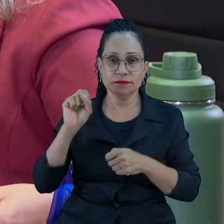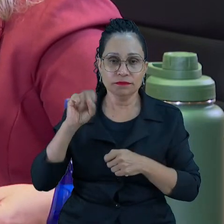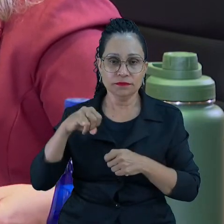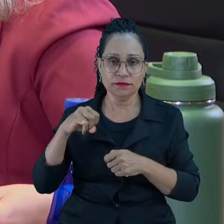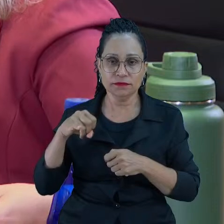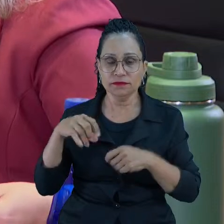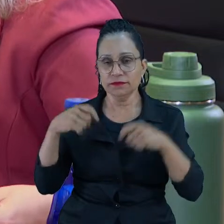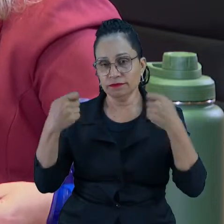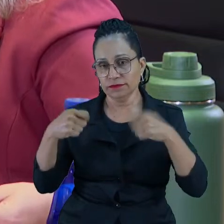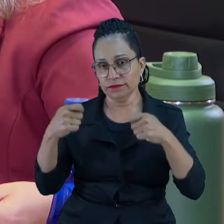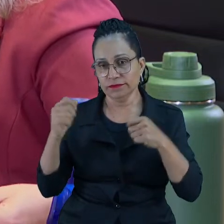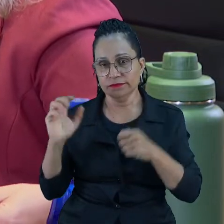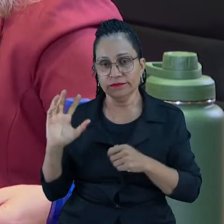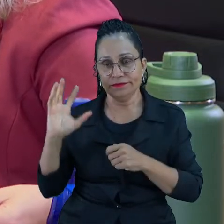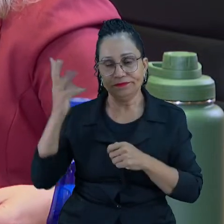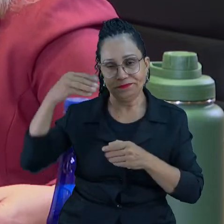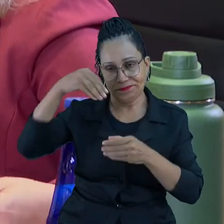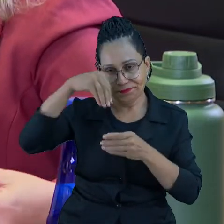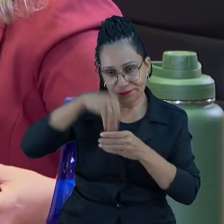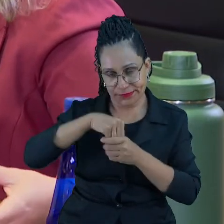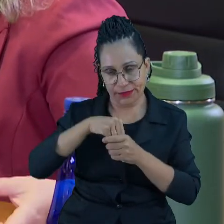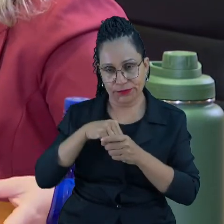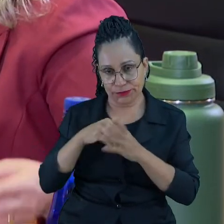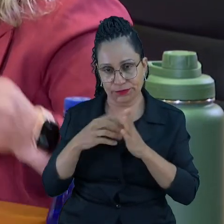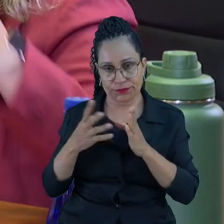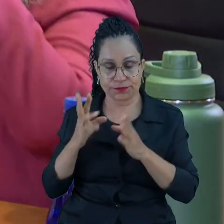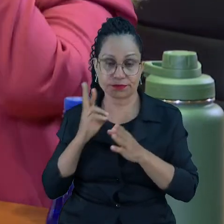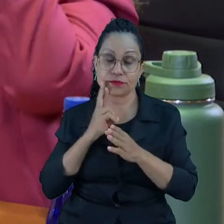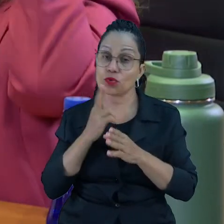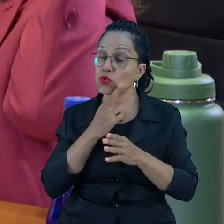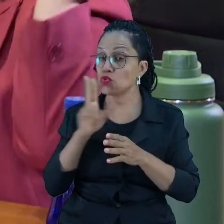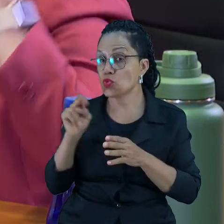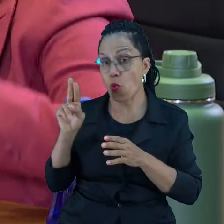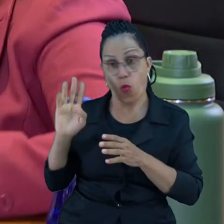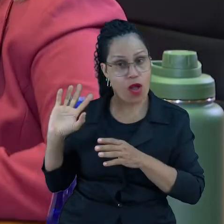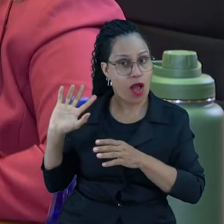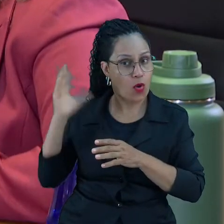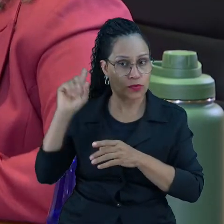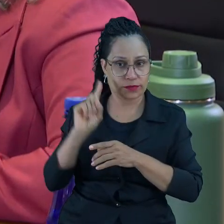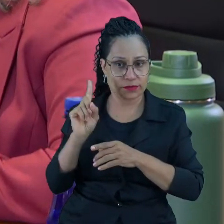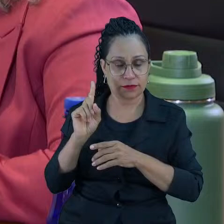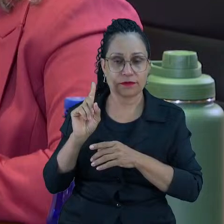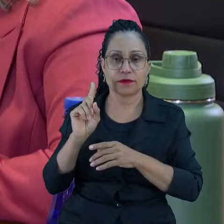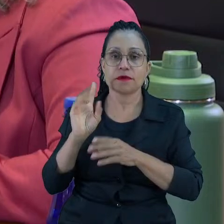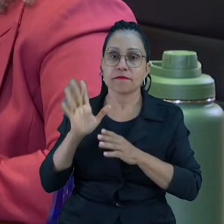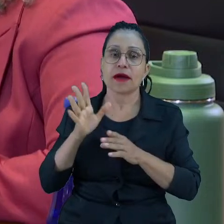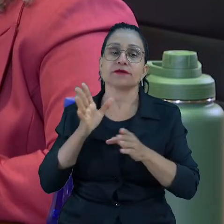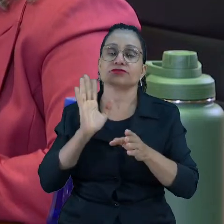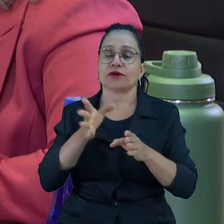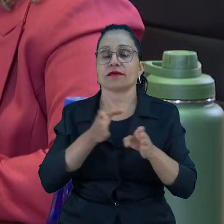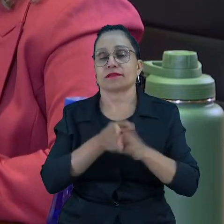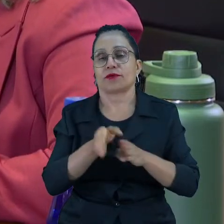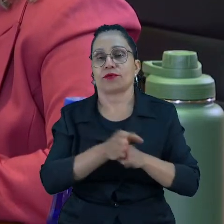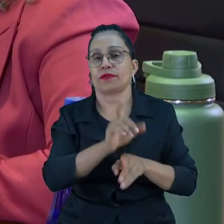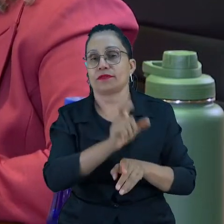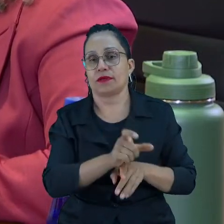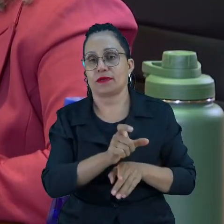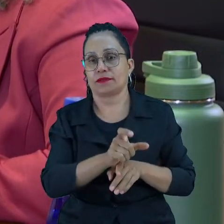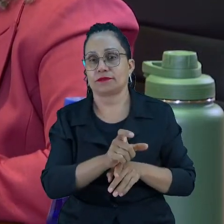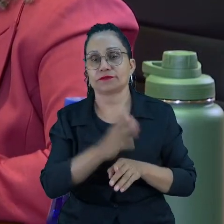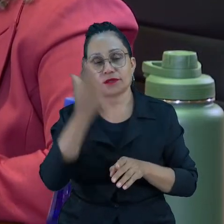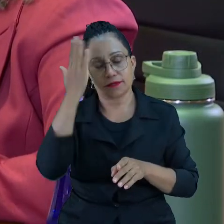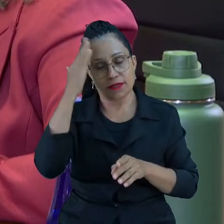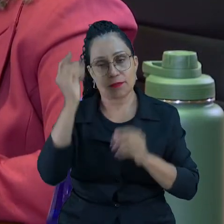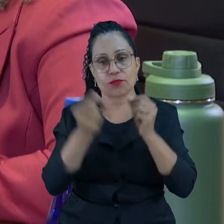venha a acontecer dentro do nosso estabelecimento. Nunca aconteceu, né? Mas eles são muito atentos, né? Por ser um